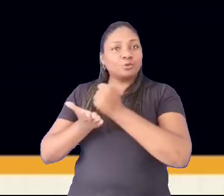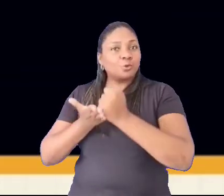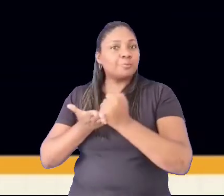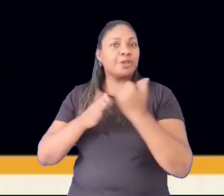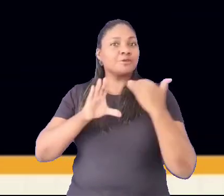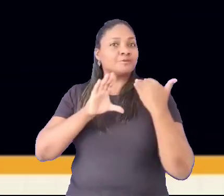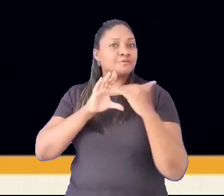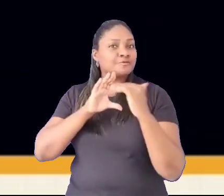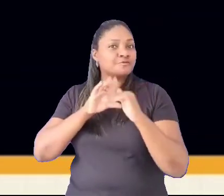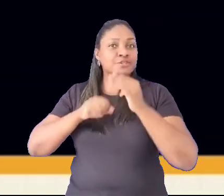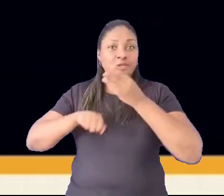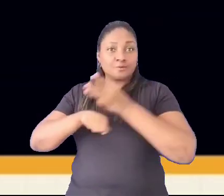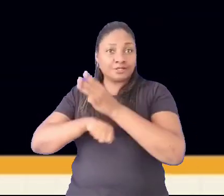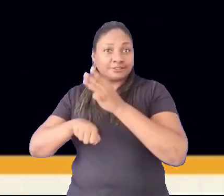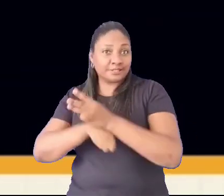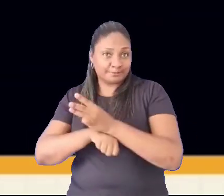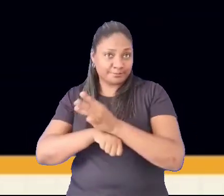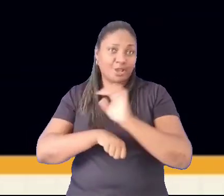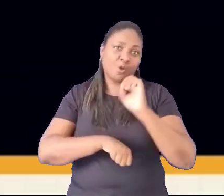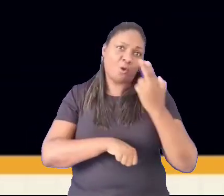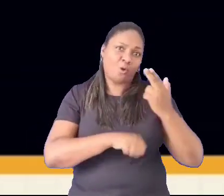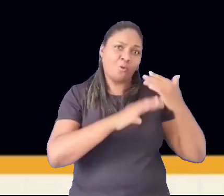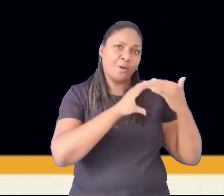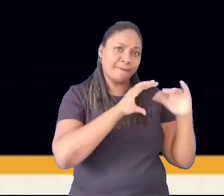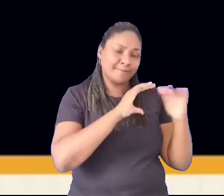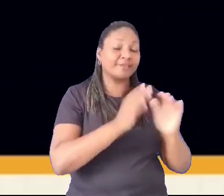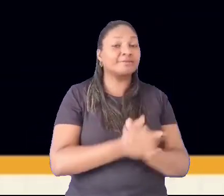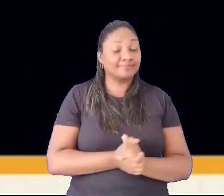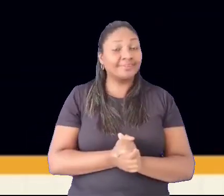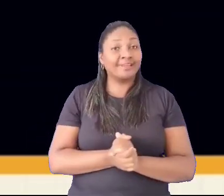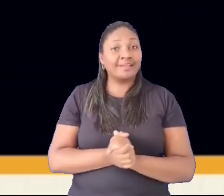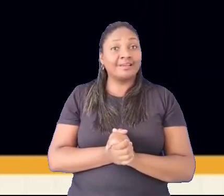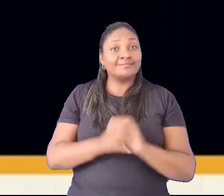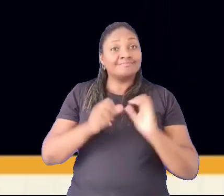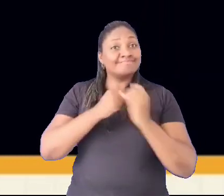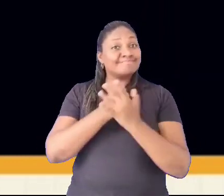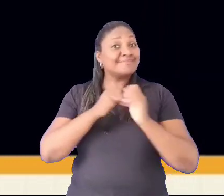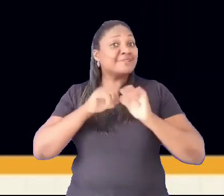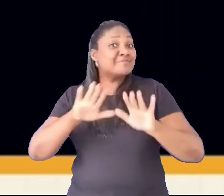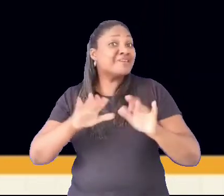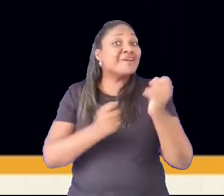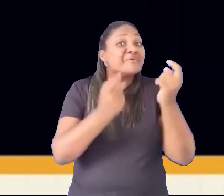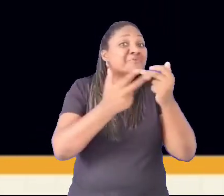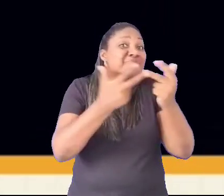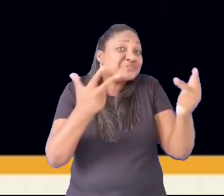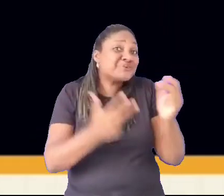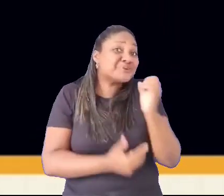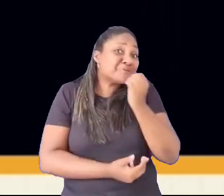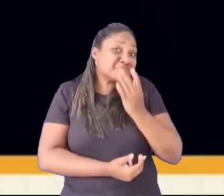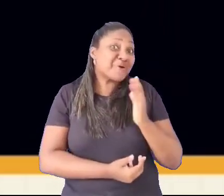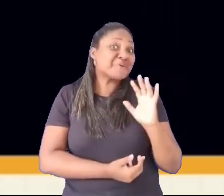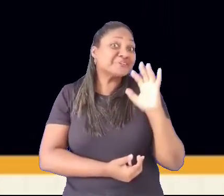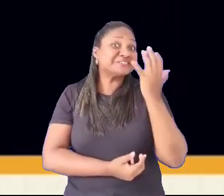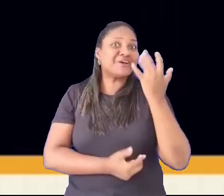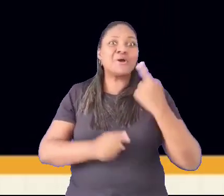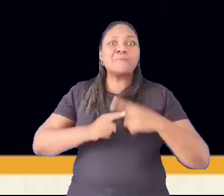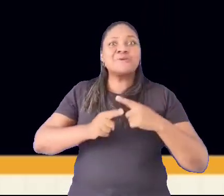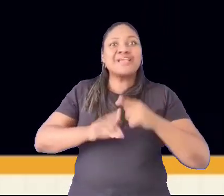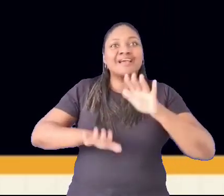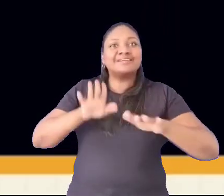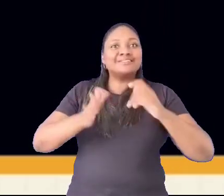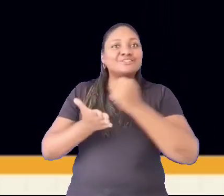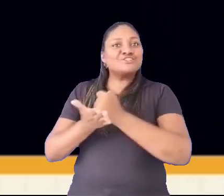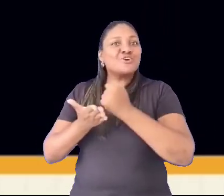Documentação via WhatsApp ou e-mail. Até que a pandemia trouxe algumas coisas boas pra gente, né? Essa agilidade